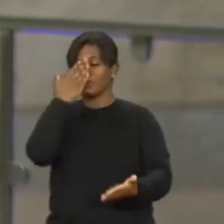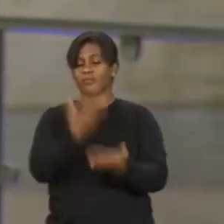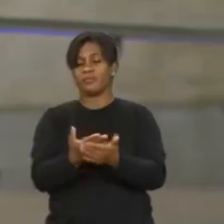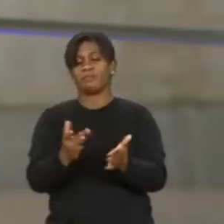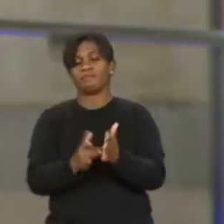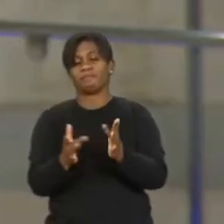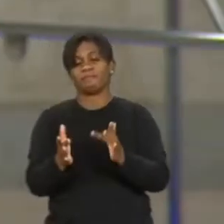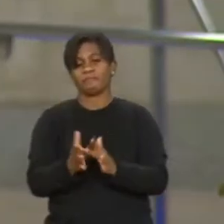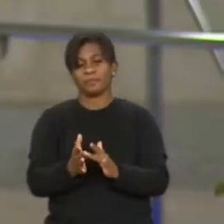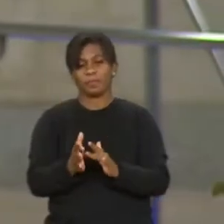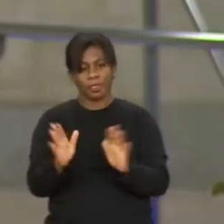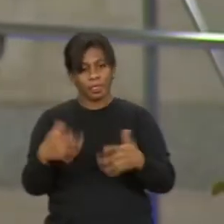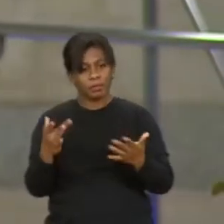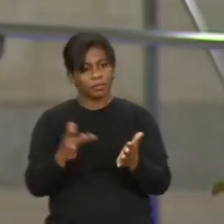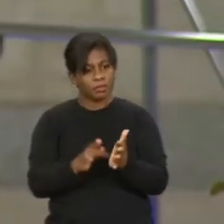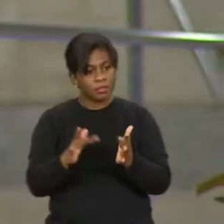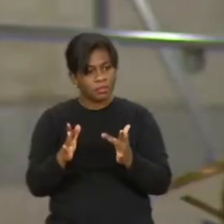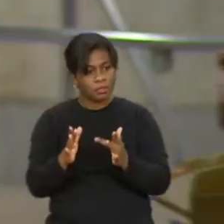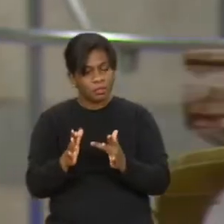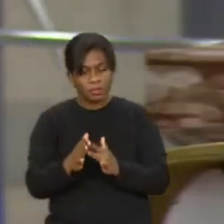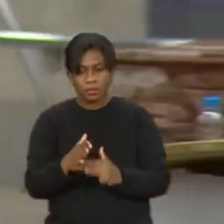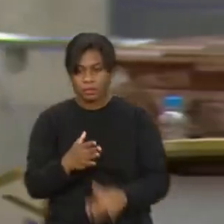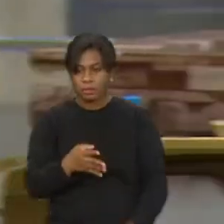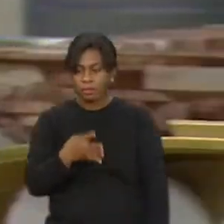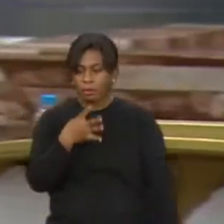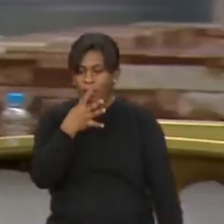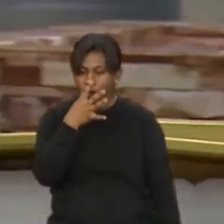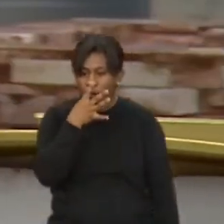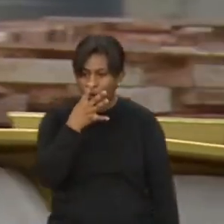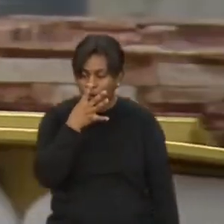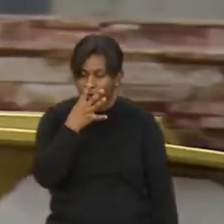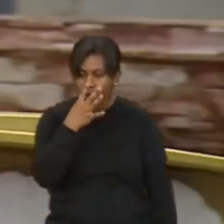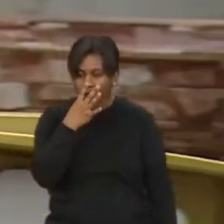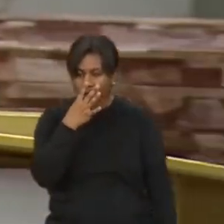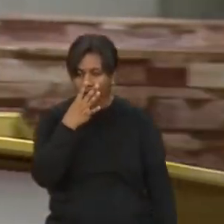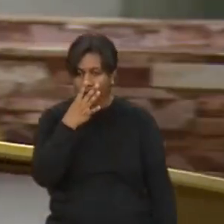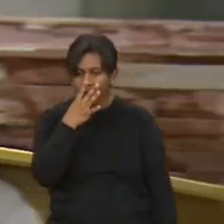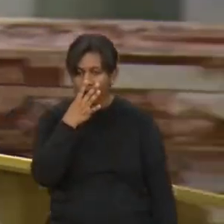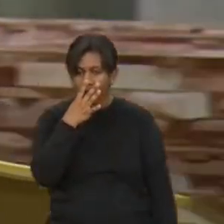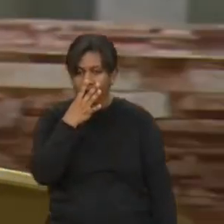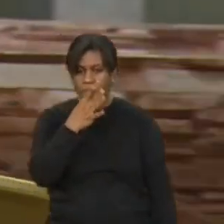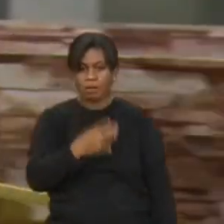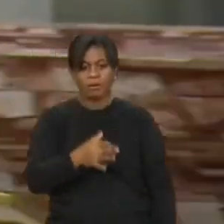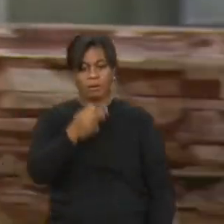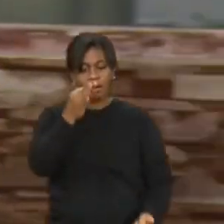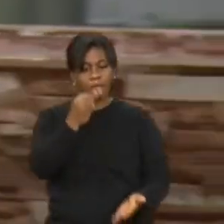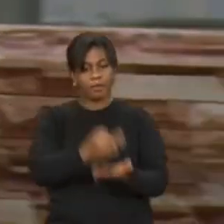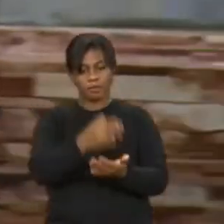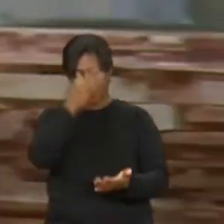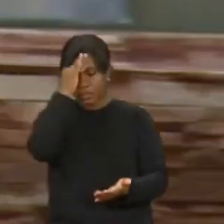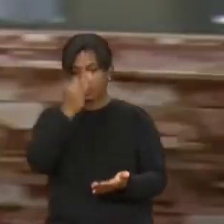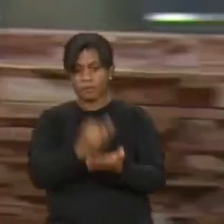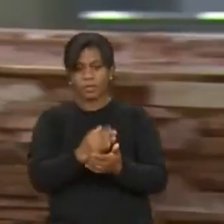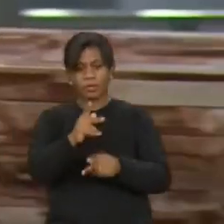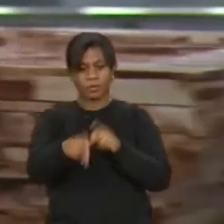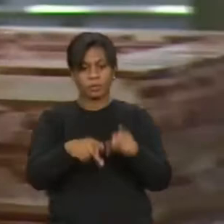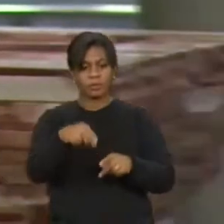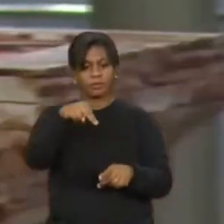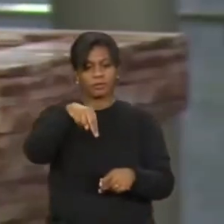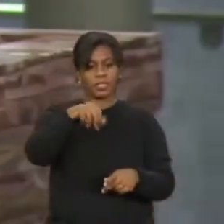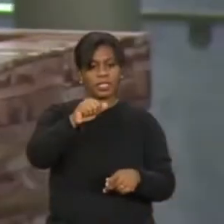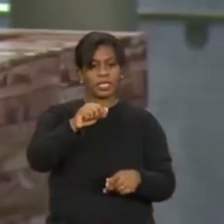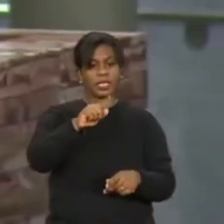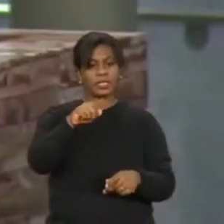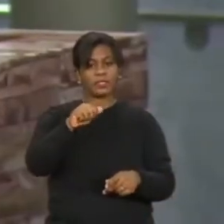Então Jesus ficou admirado com a incredulidade do povo em Nazaré. Aí em seguida,